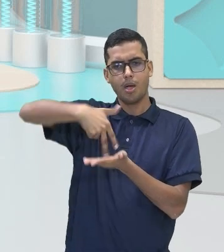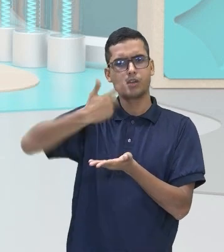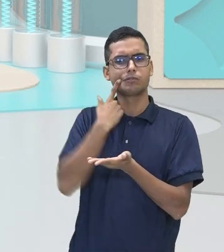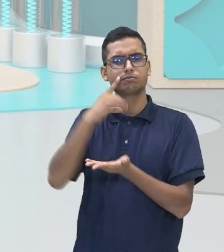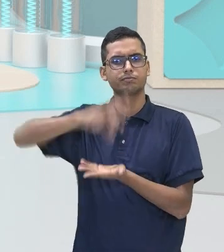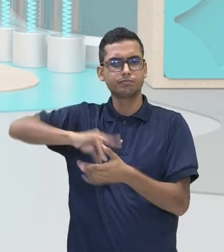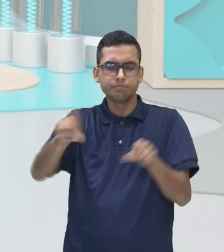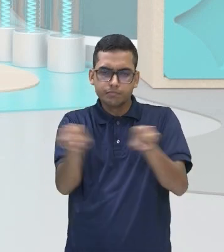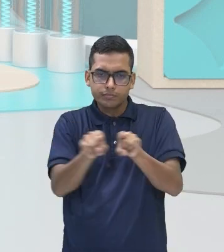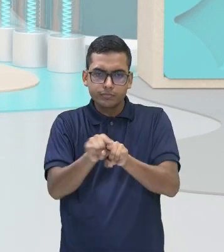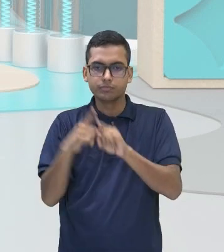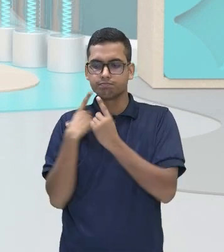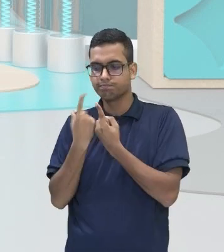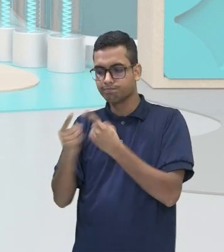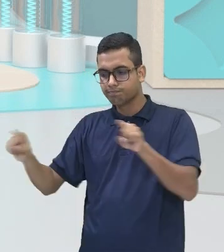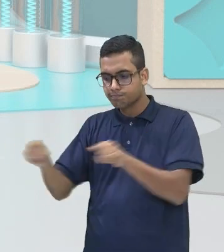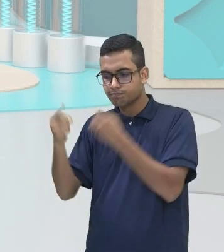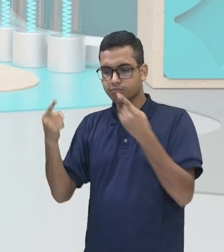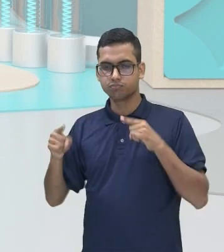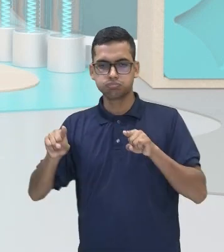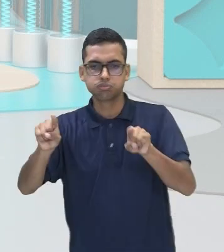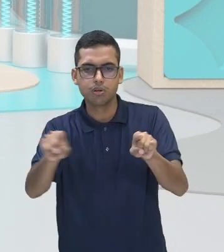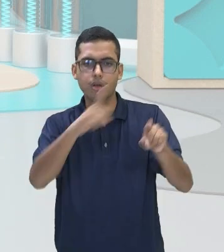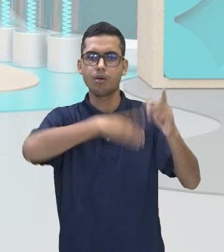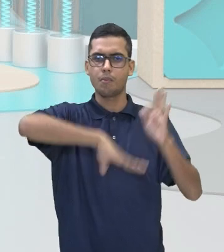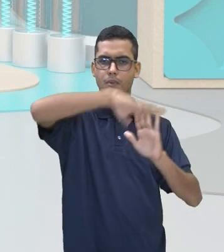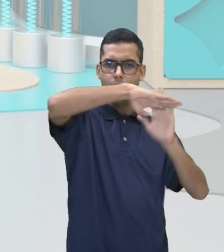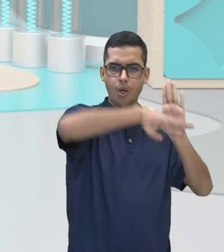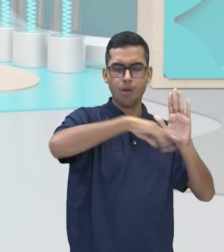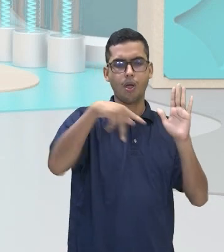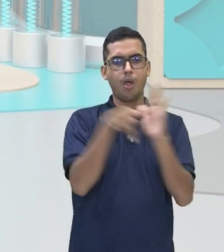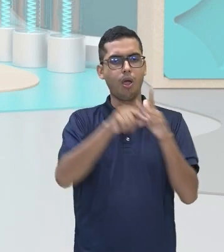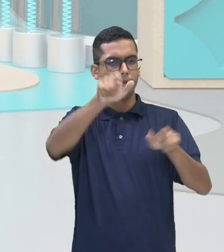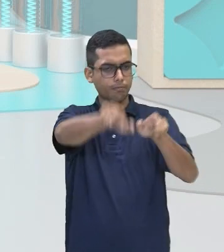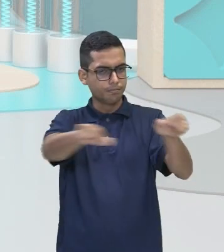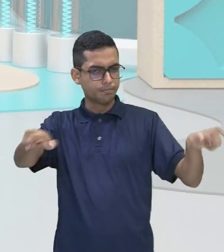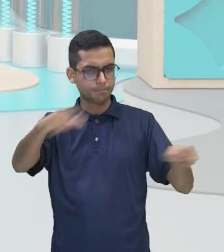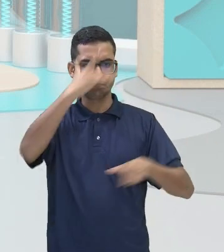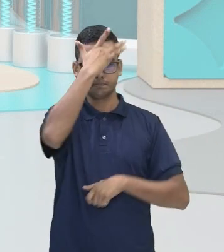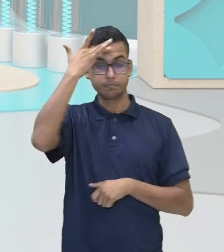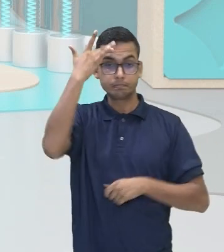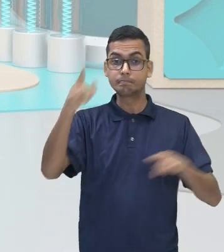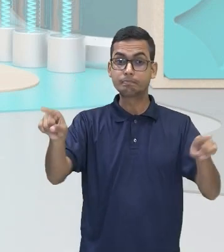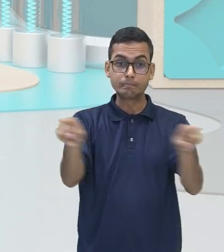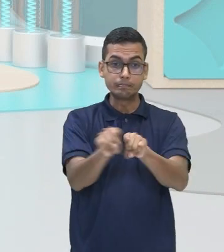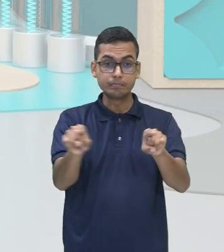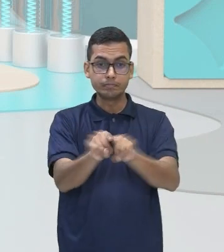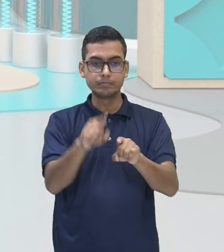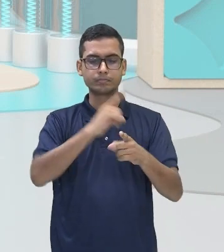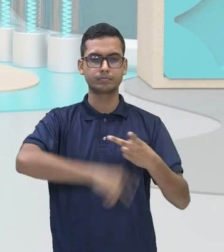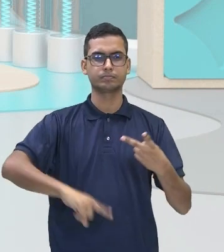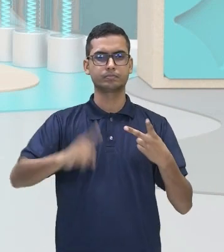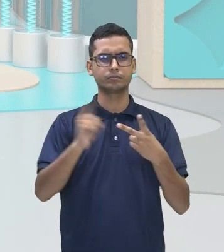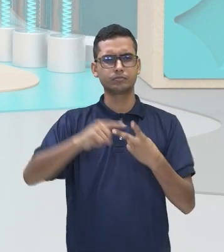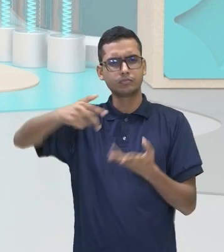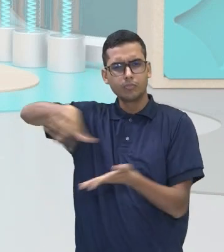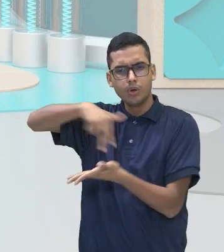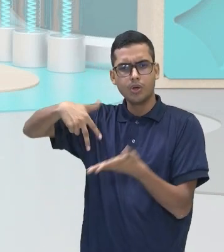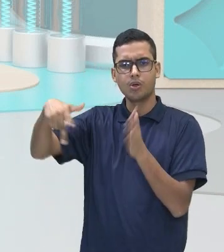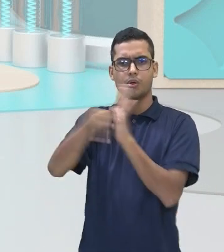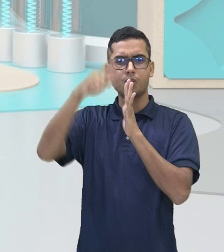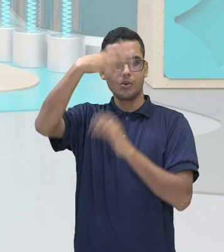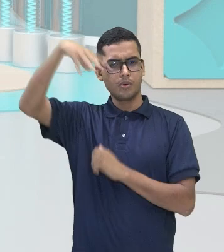ditado por música e coreografado ali pelos indivíduos. A gente vai ter também a dança da corte, que eram praticadas